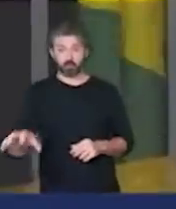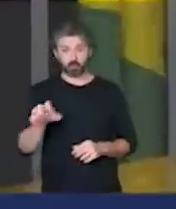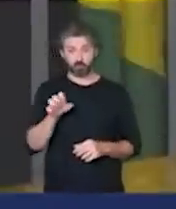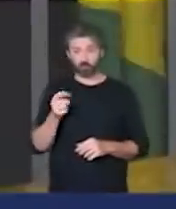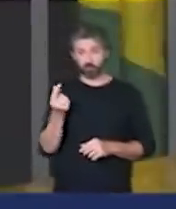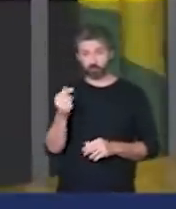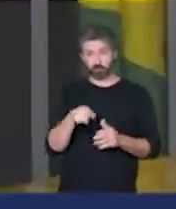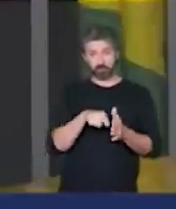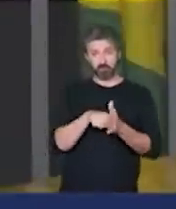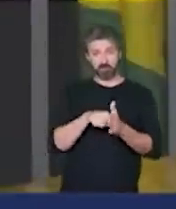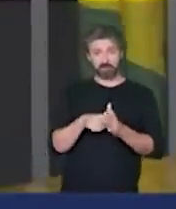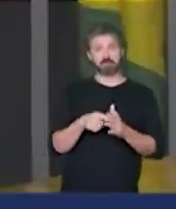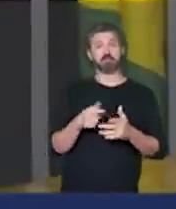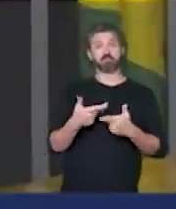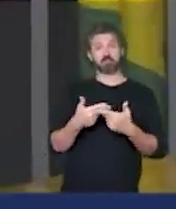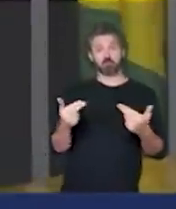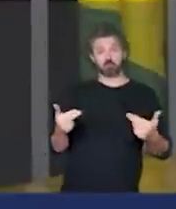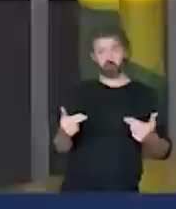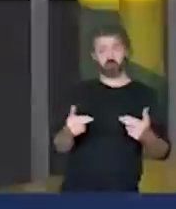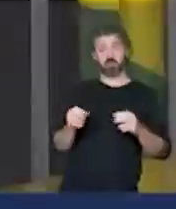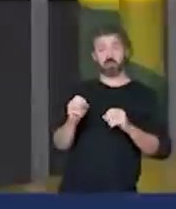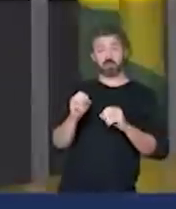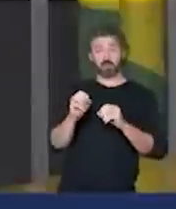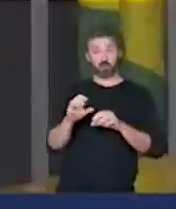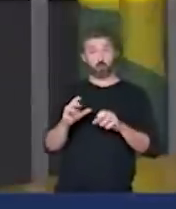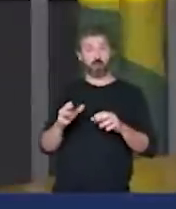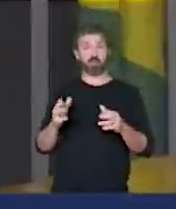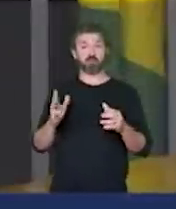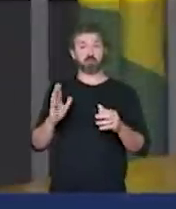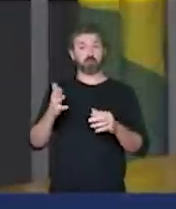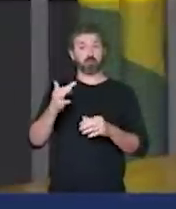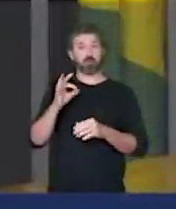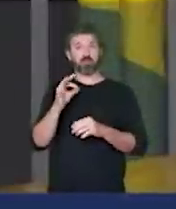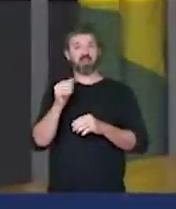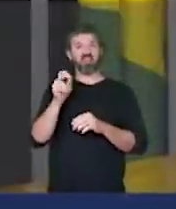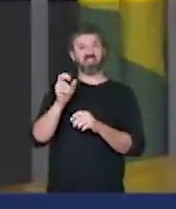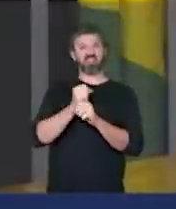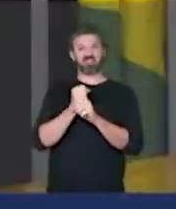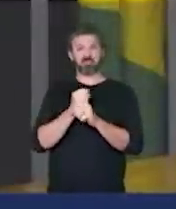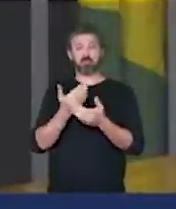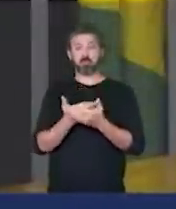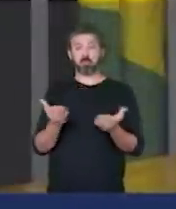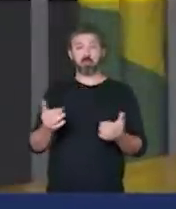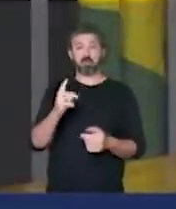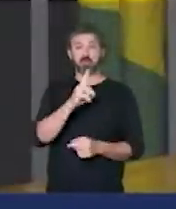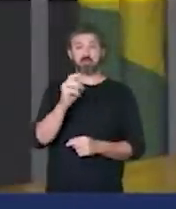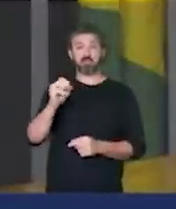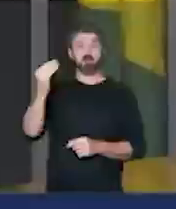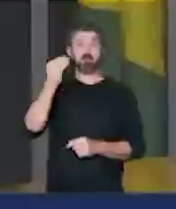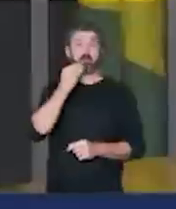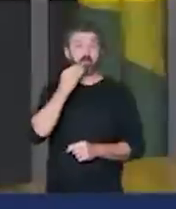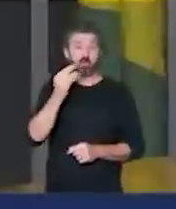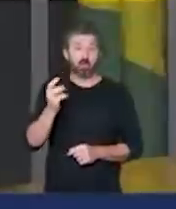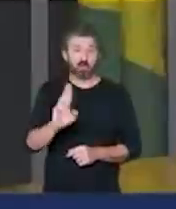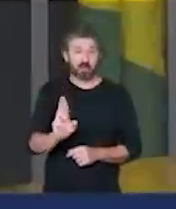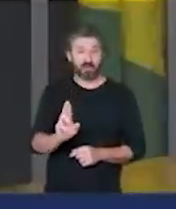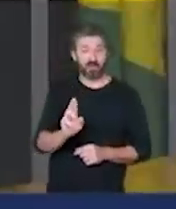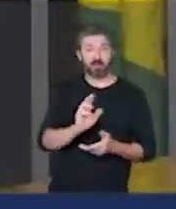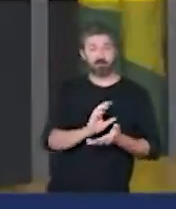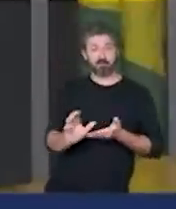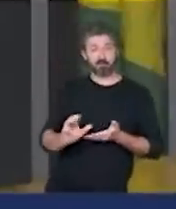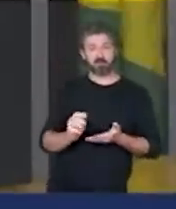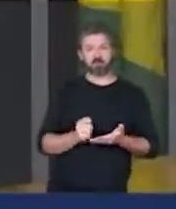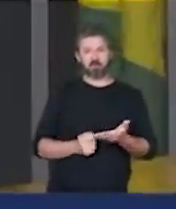e do desenvolvimento e da educação, que nos últimos 10, 15 anos já perdeu 100 bilhões de reais em investimento, para